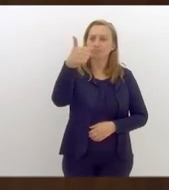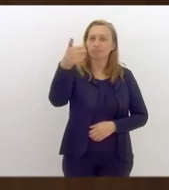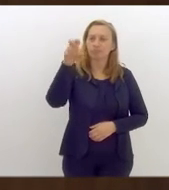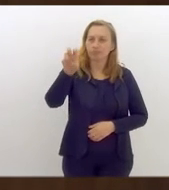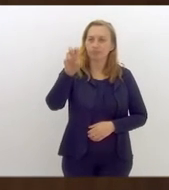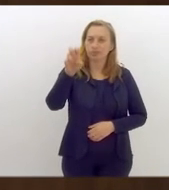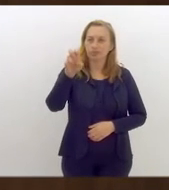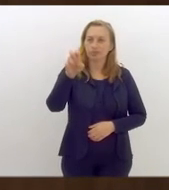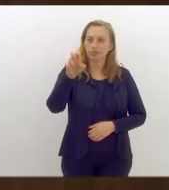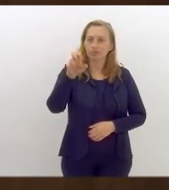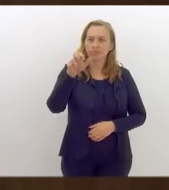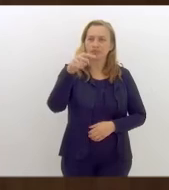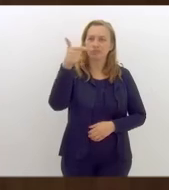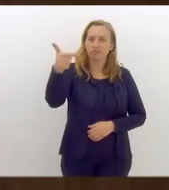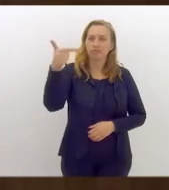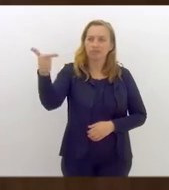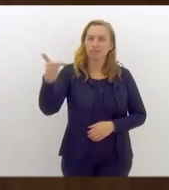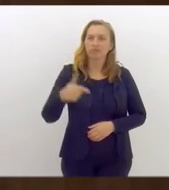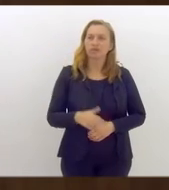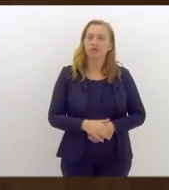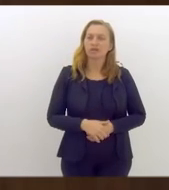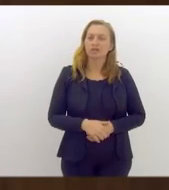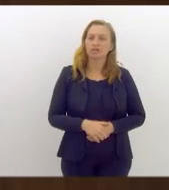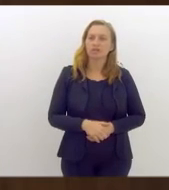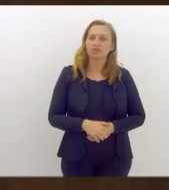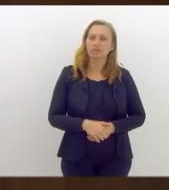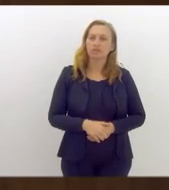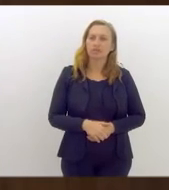1515 de 2022,